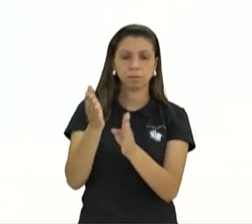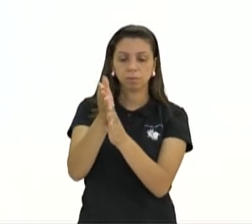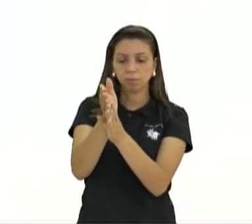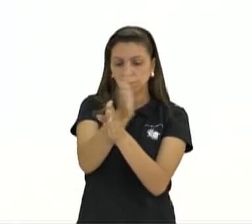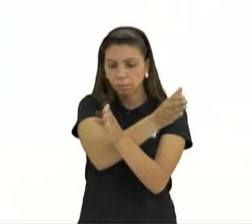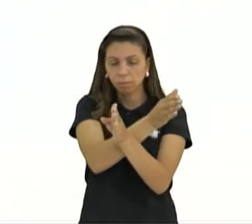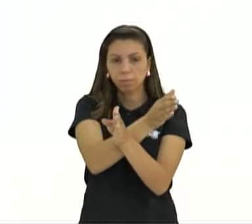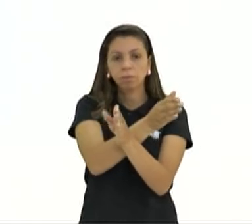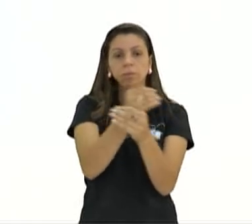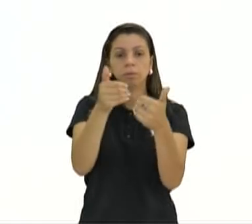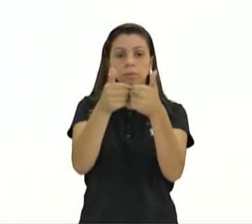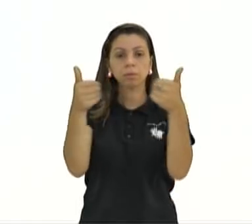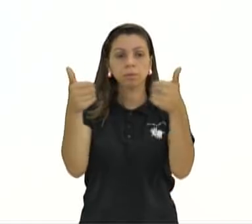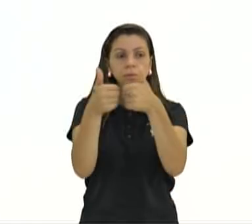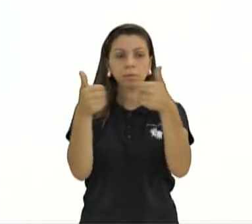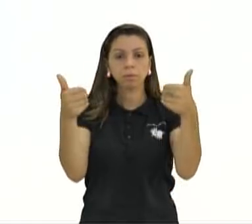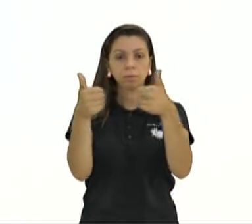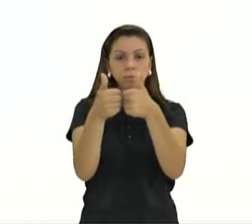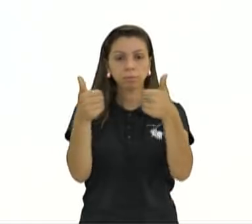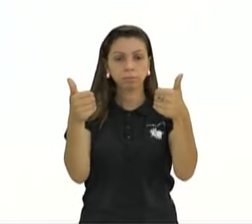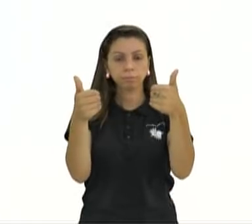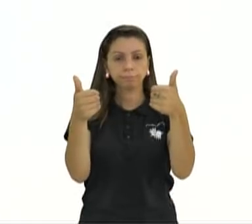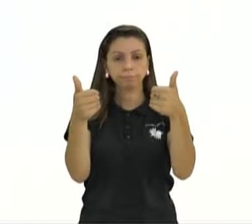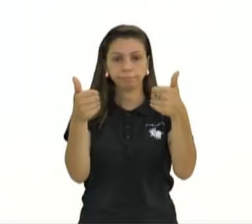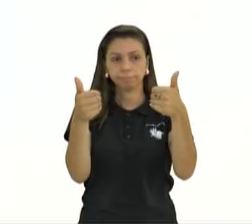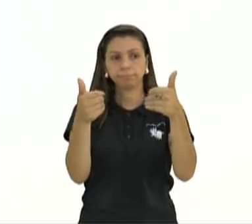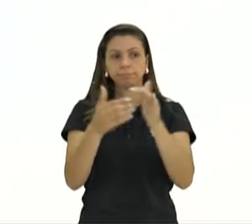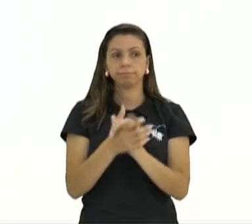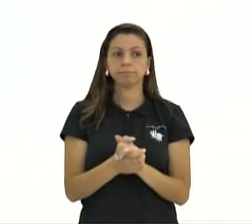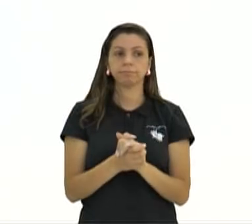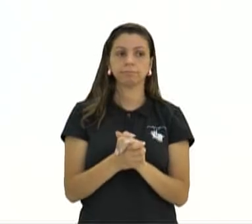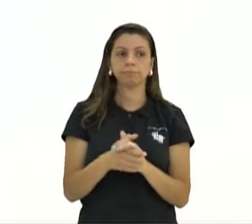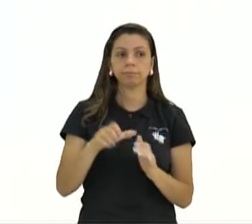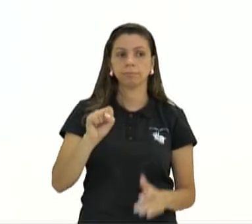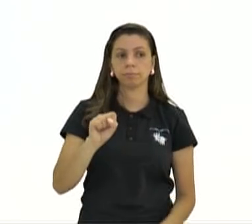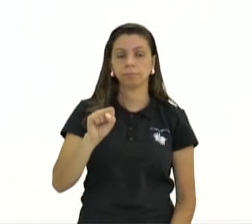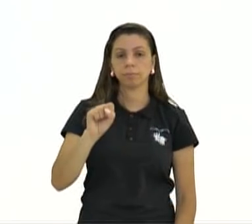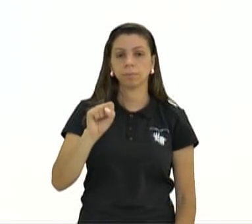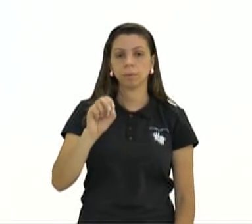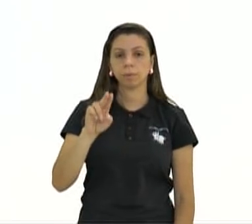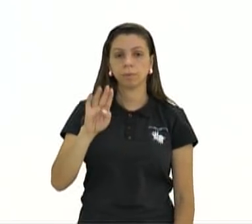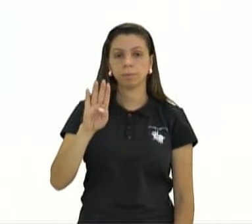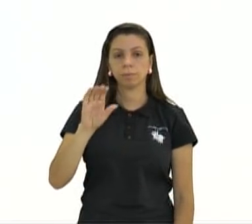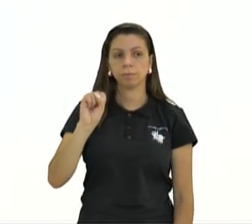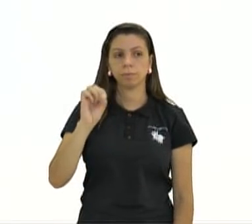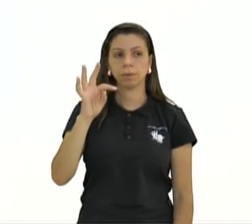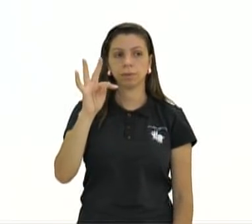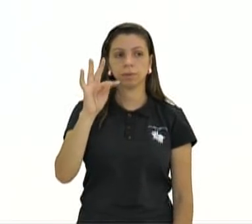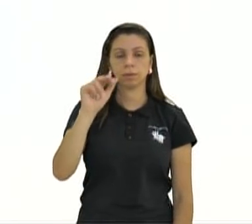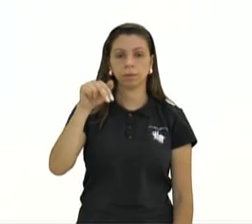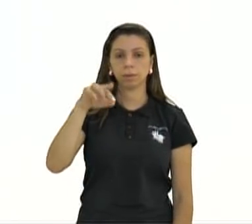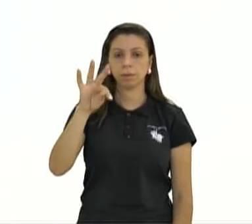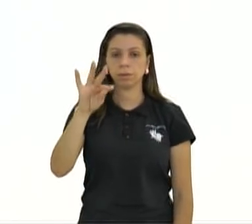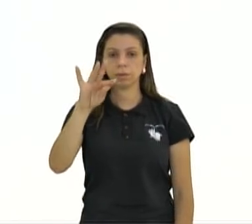deixar separadinho aqui, isolar, substantivo próprio, Curitiba